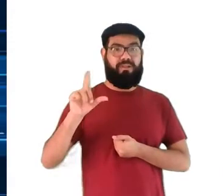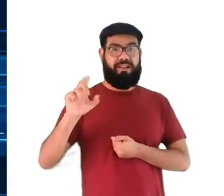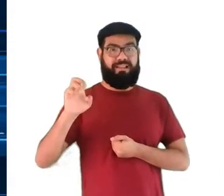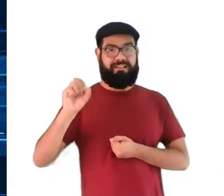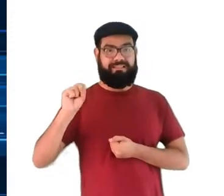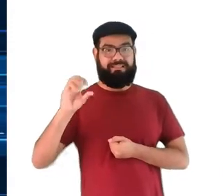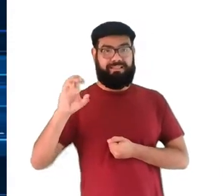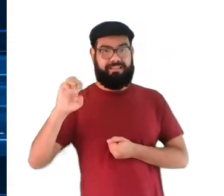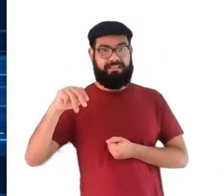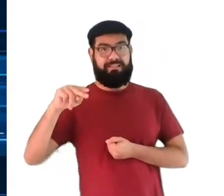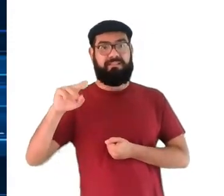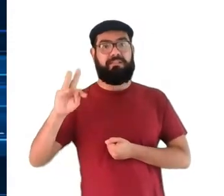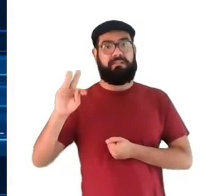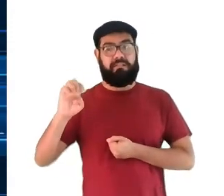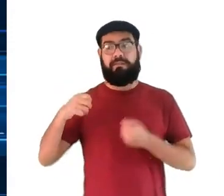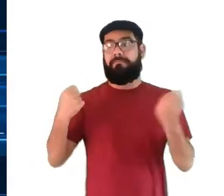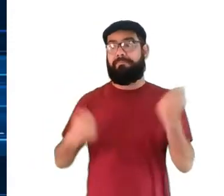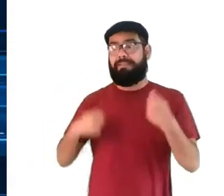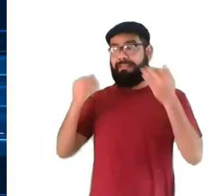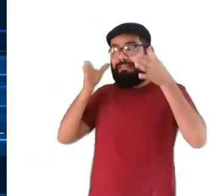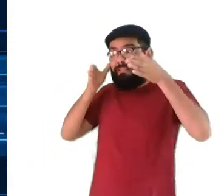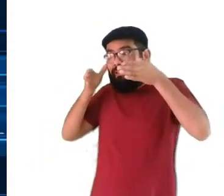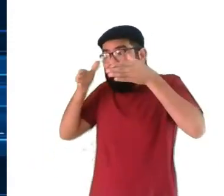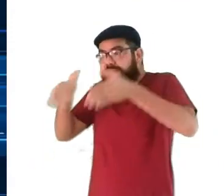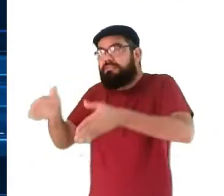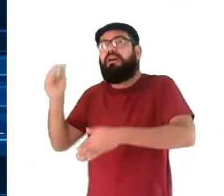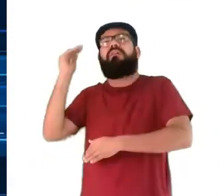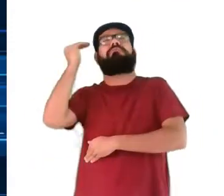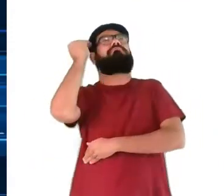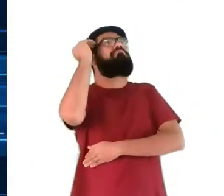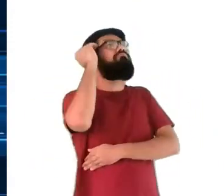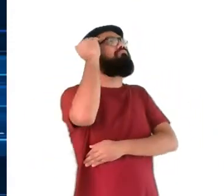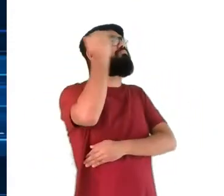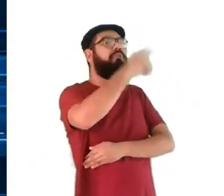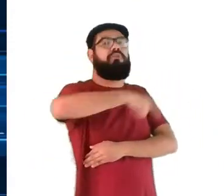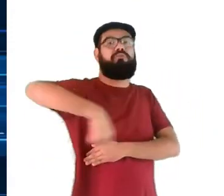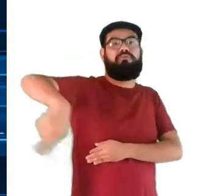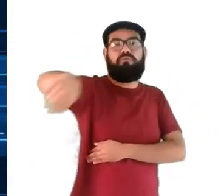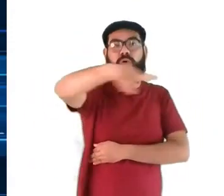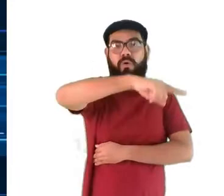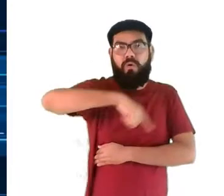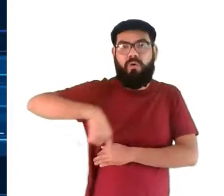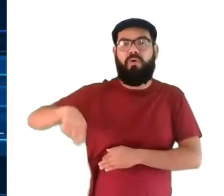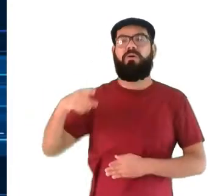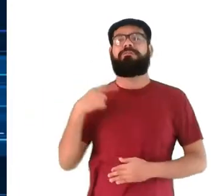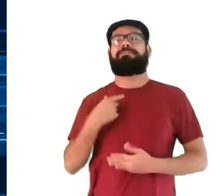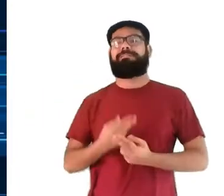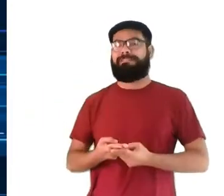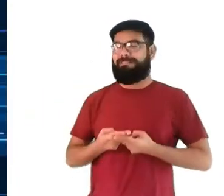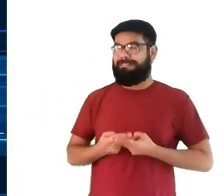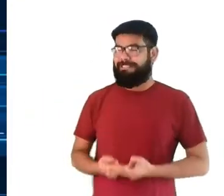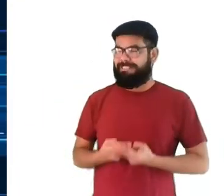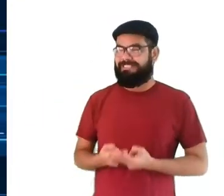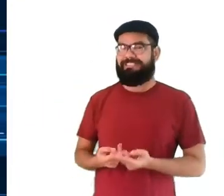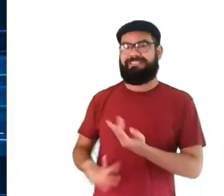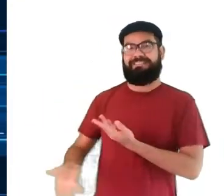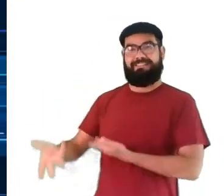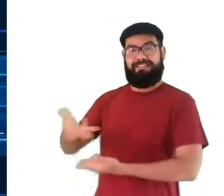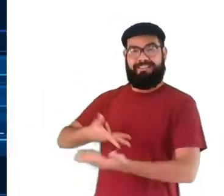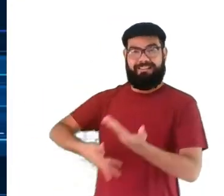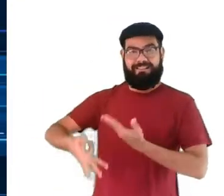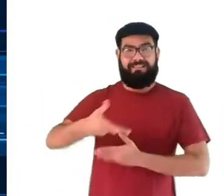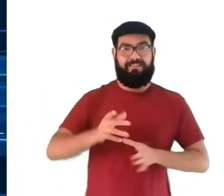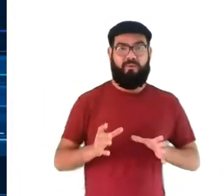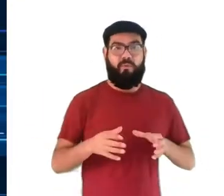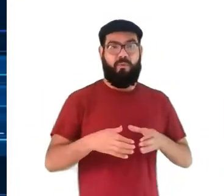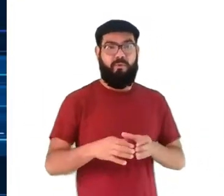e compreensão por parte de todos aqueles que estão envolvidos e inseridos com esse grupo. Então, o que nós podemos dizer a